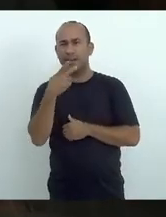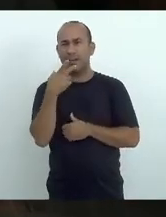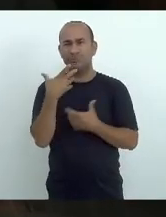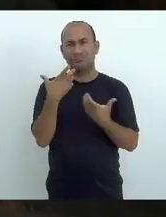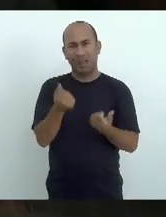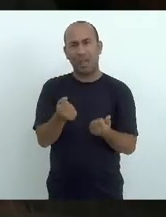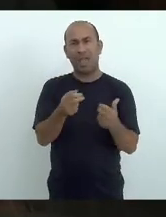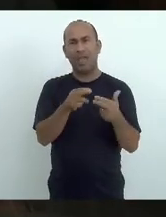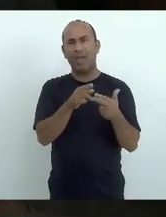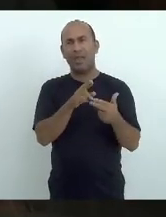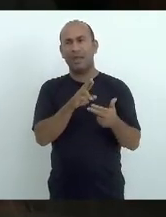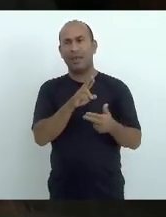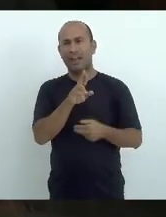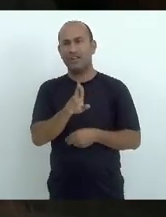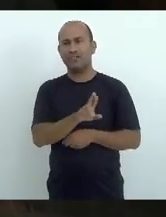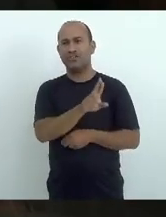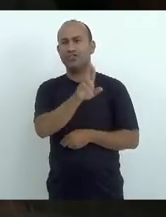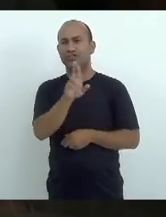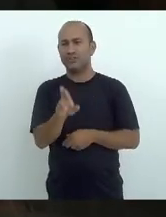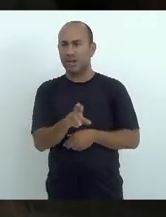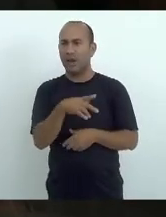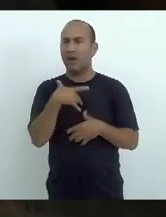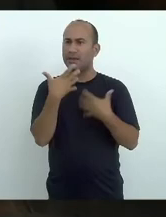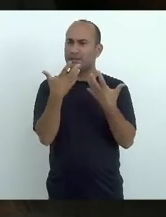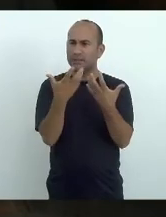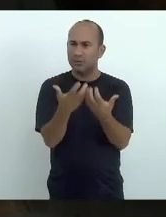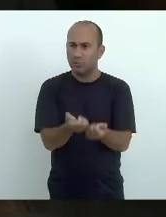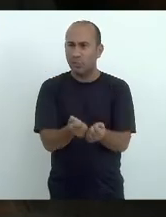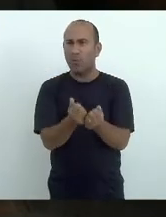adotou rigidamente